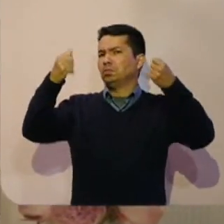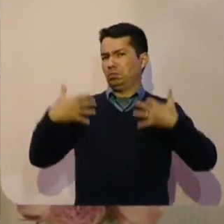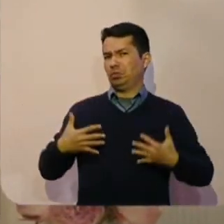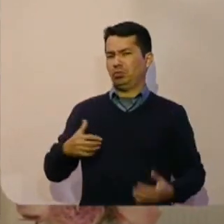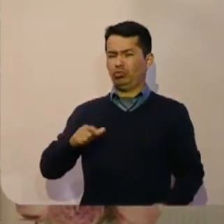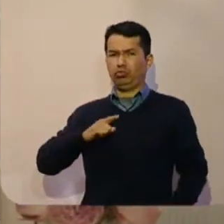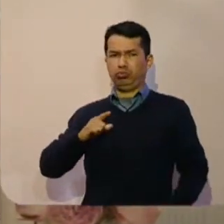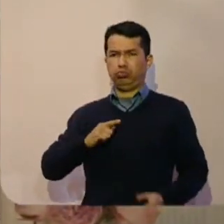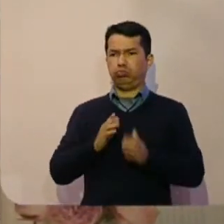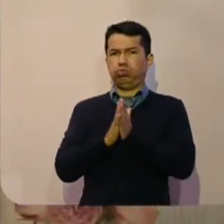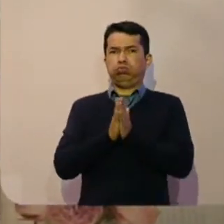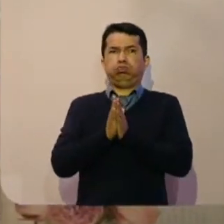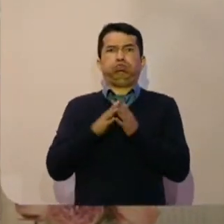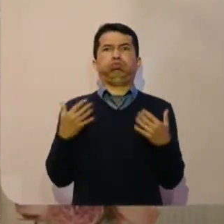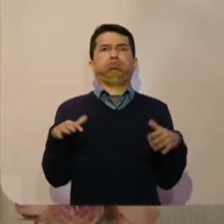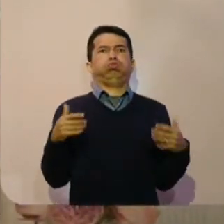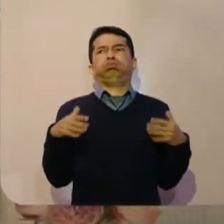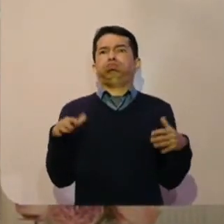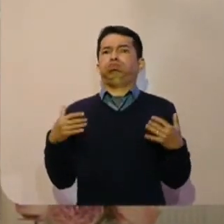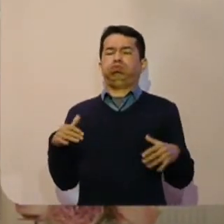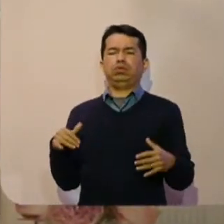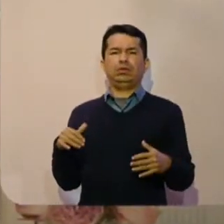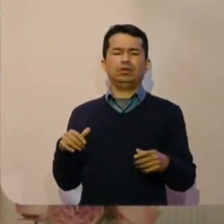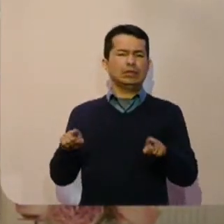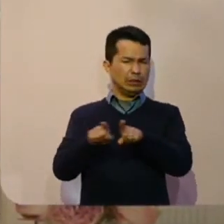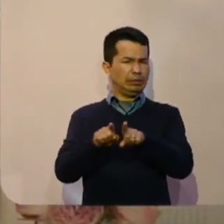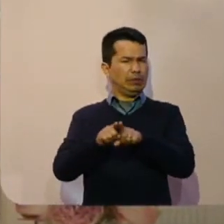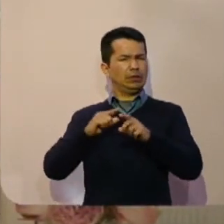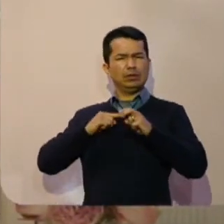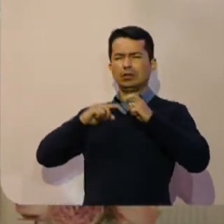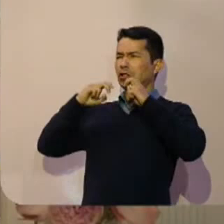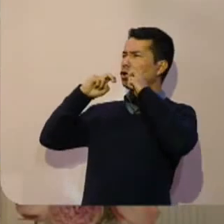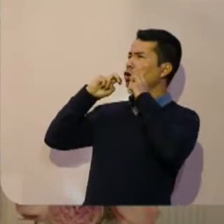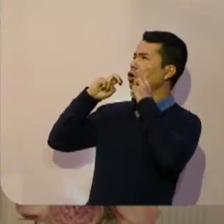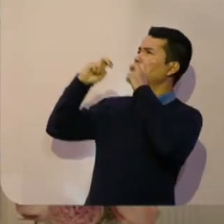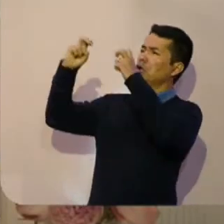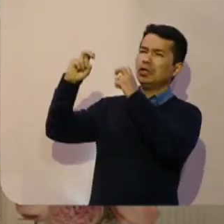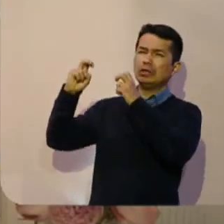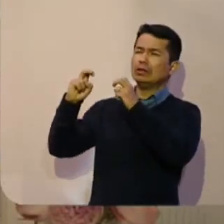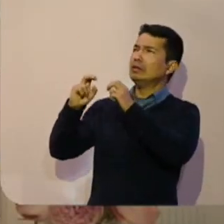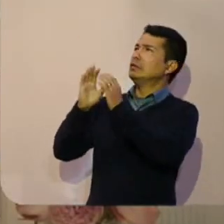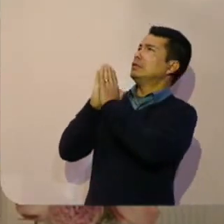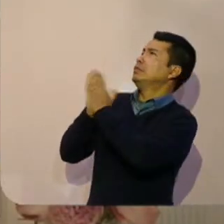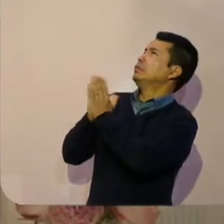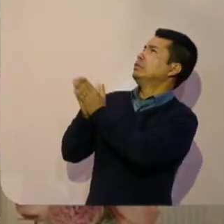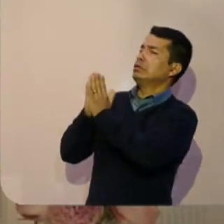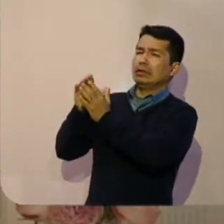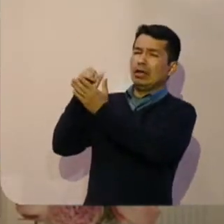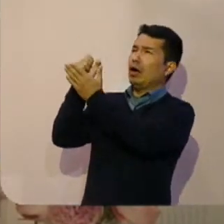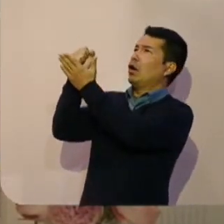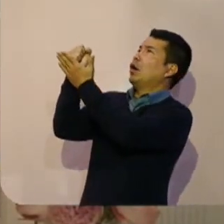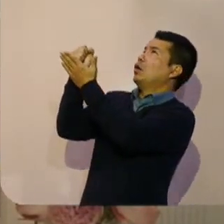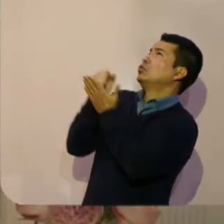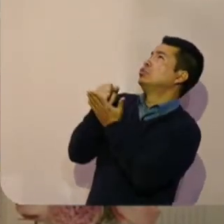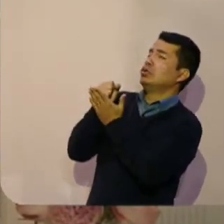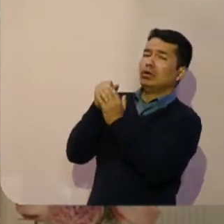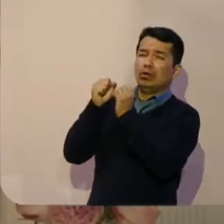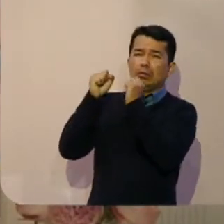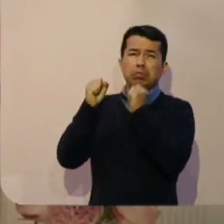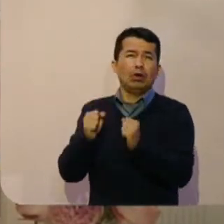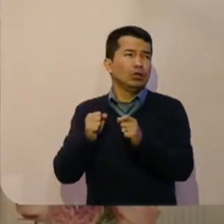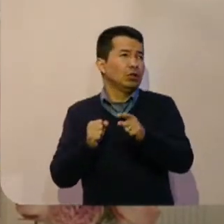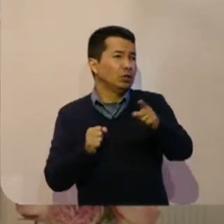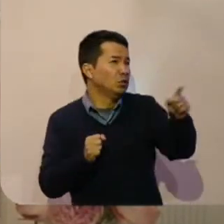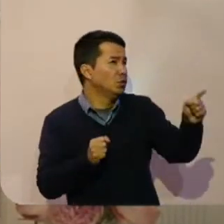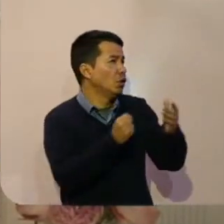ansiedade é um clamor incontido por ajuda, tá? Ele está dizendo, será que alguém pode me ajudar? Será que alguém pode me ajudar? Será que alguém